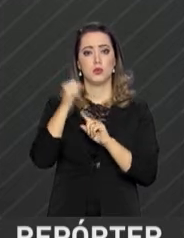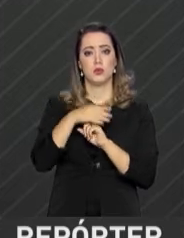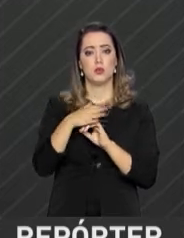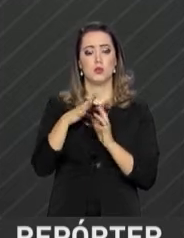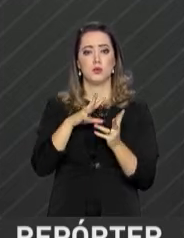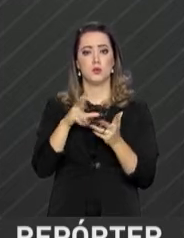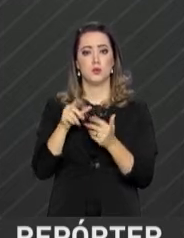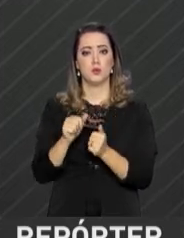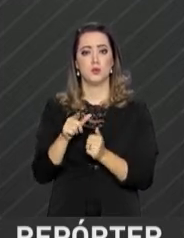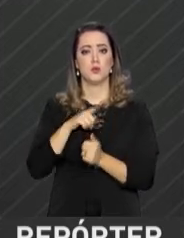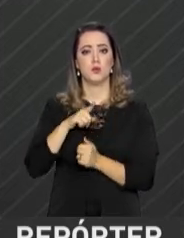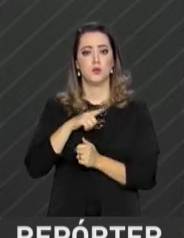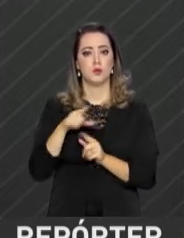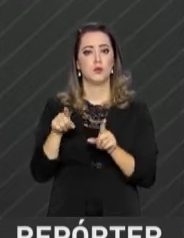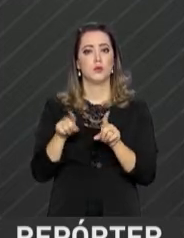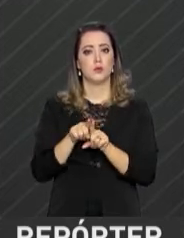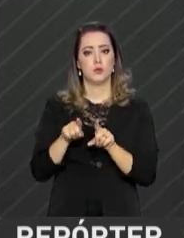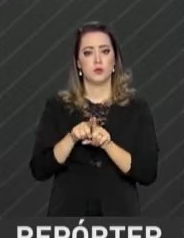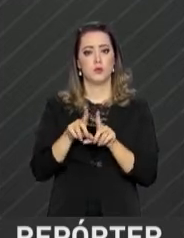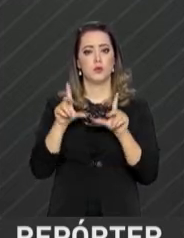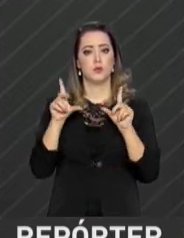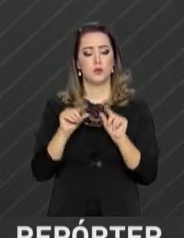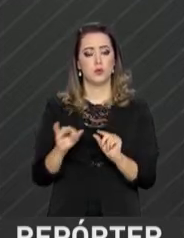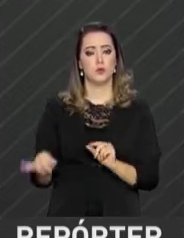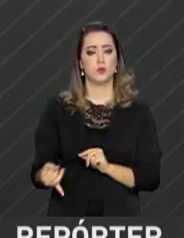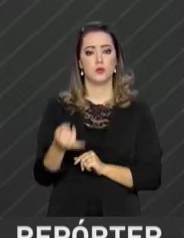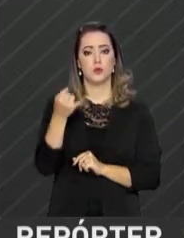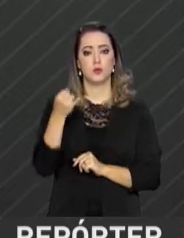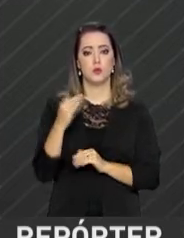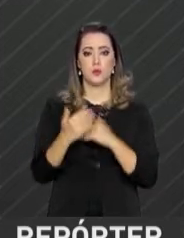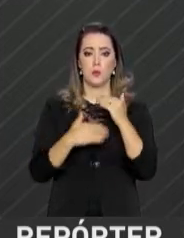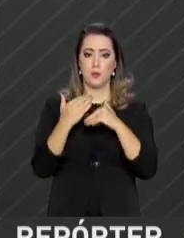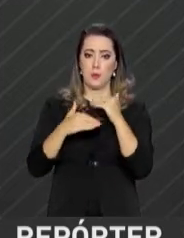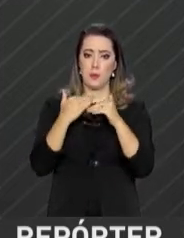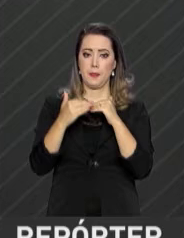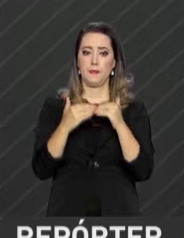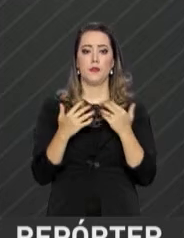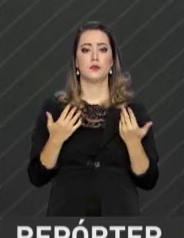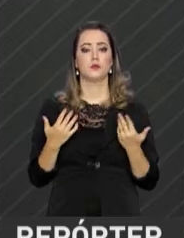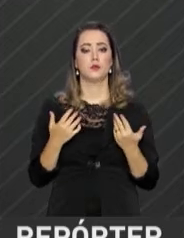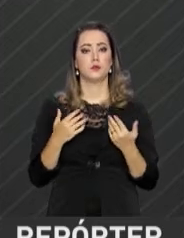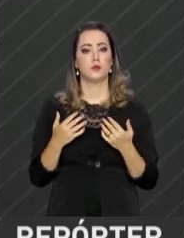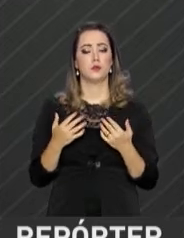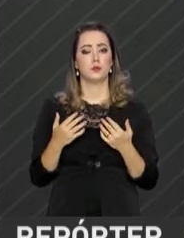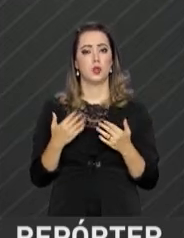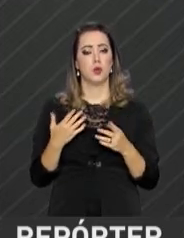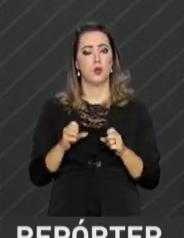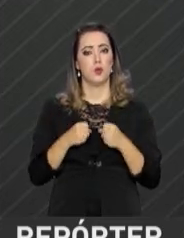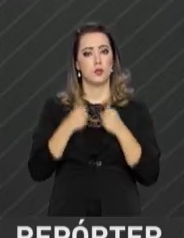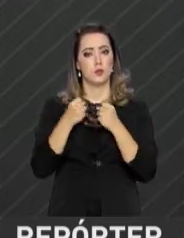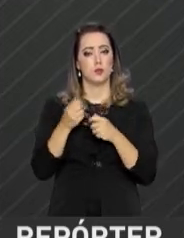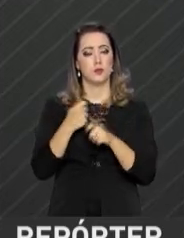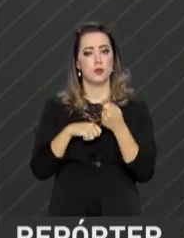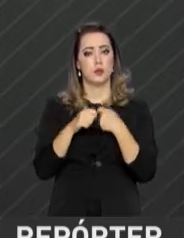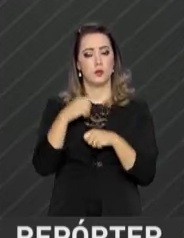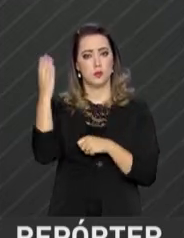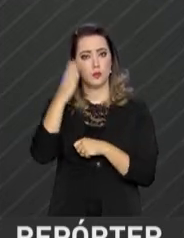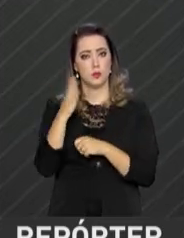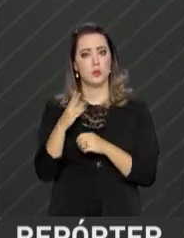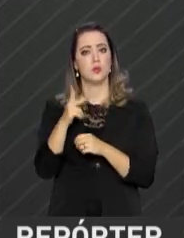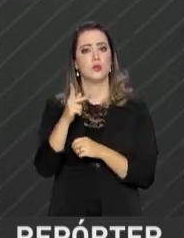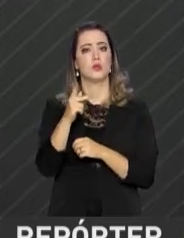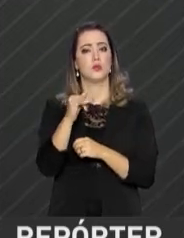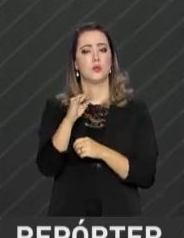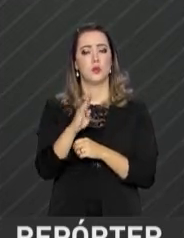mundo. Tivemos uma baixa na taxa de juros, aumentou o desempenho da economia brasileira, o PIB vem